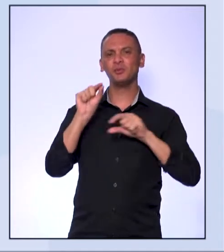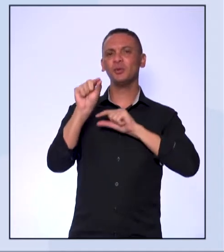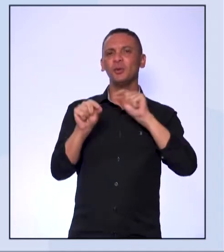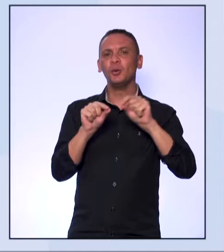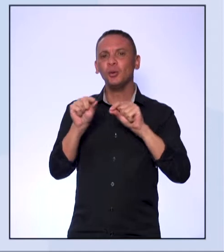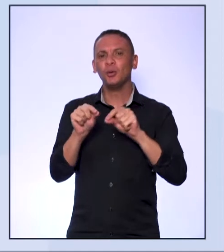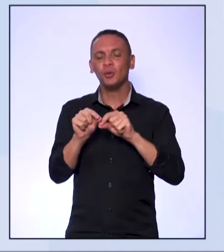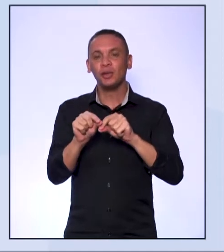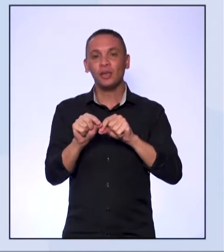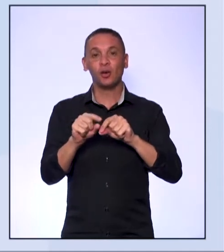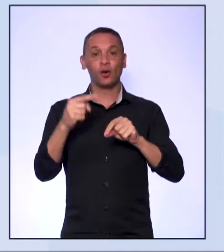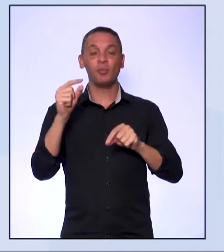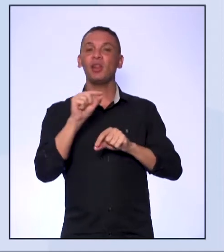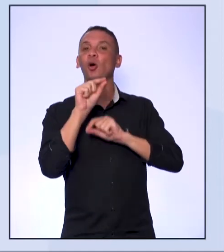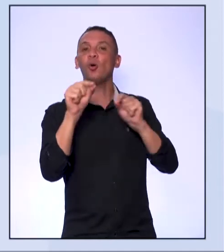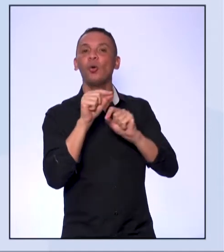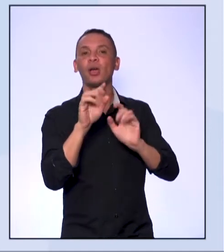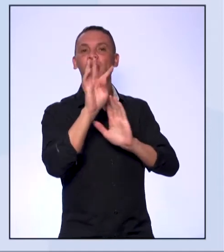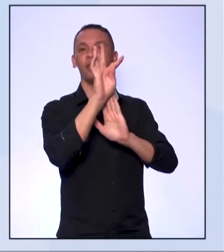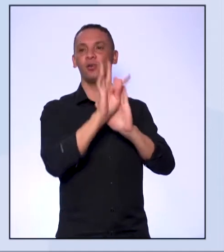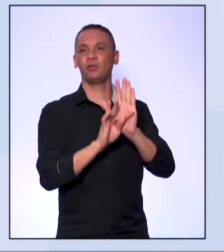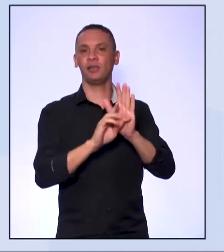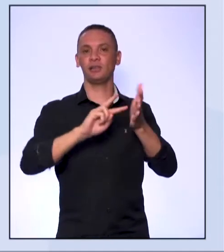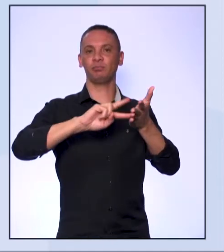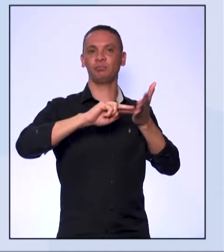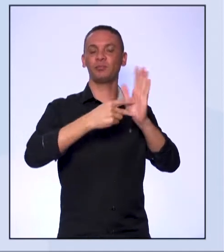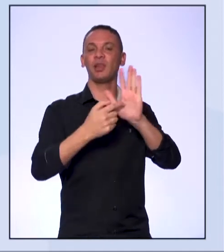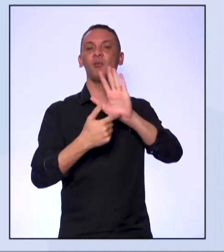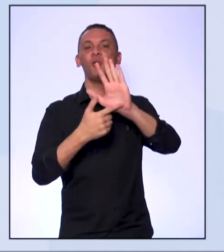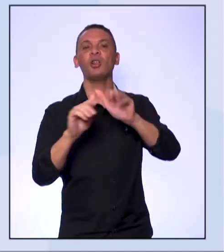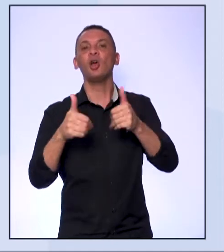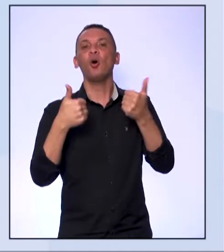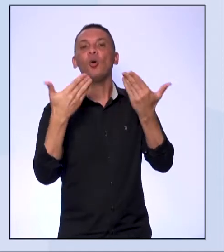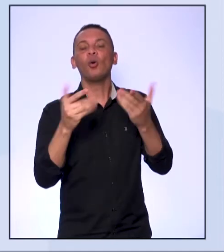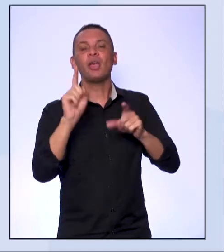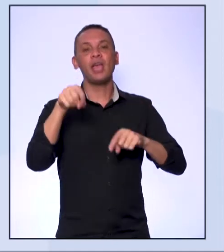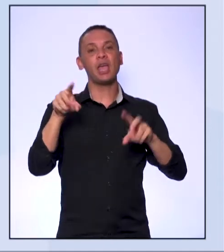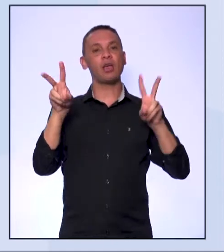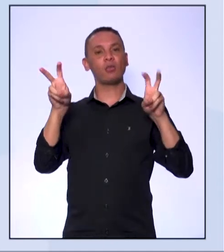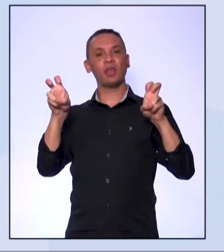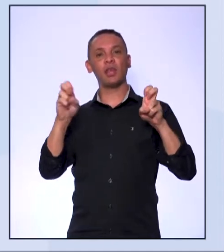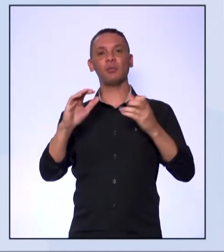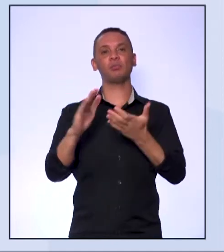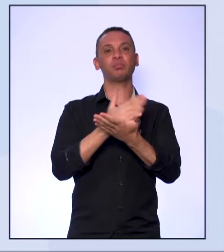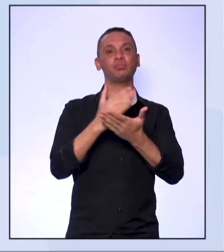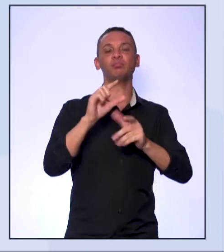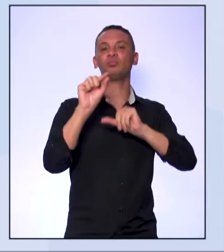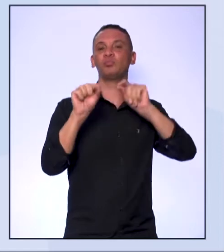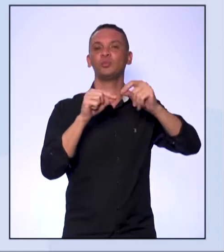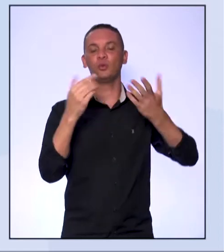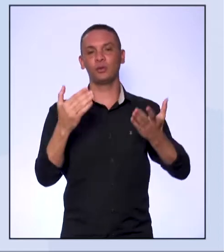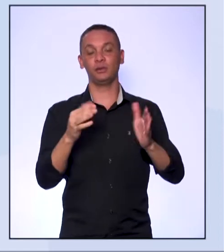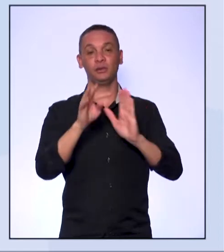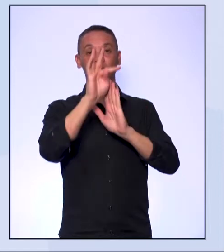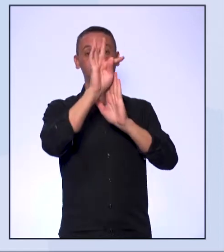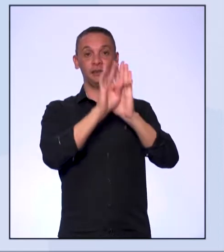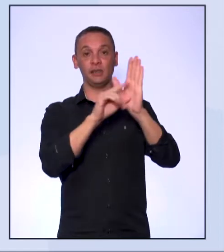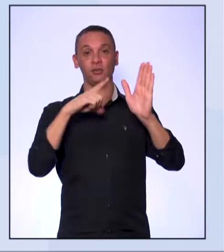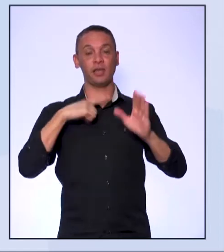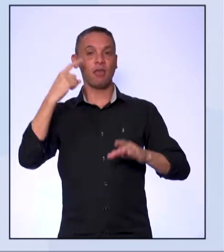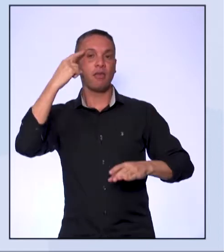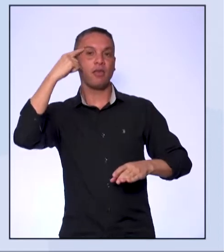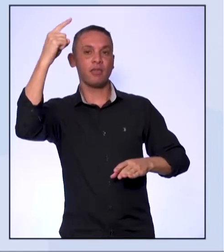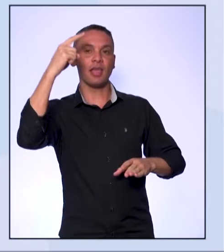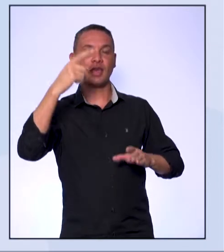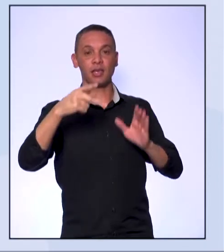o fundo desse texto, ela que vai determinar qual é o assunto, qual é o tema. E dentro desse texto, a gente tem a posição do autor.